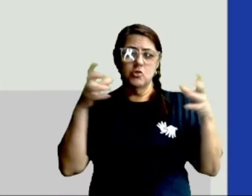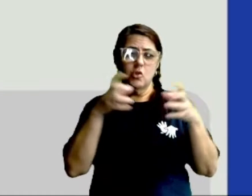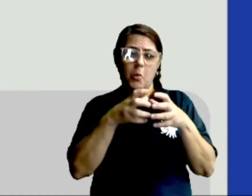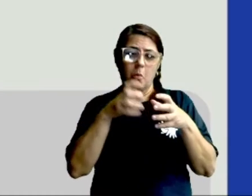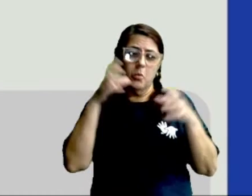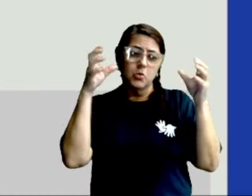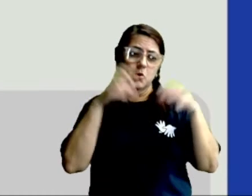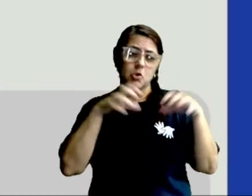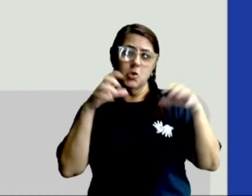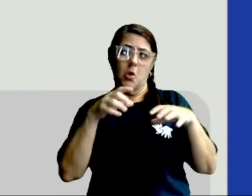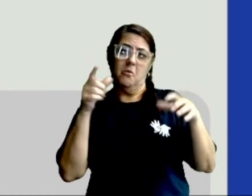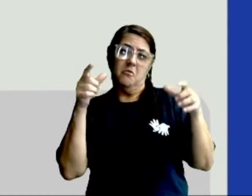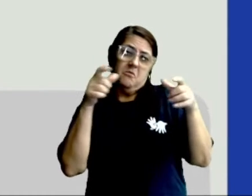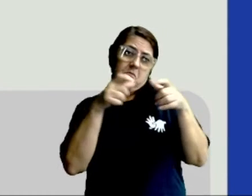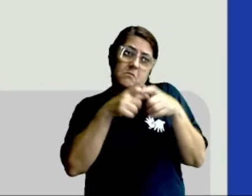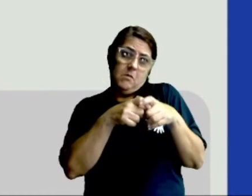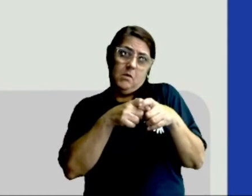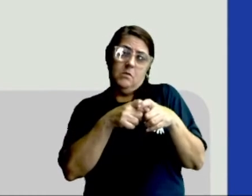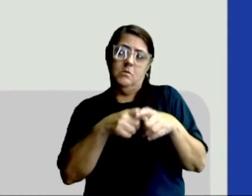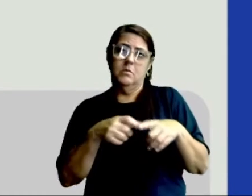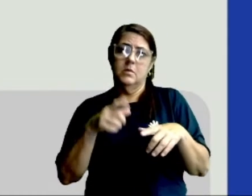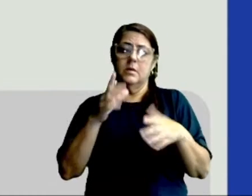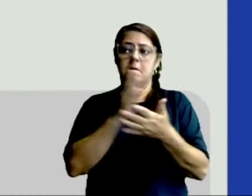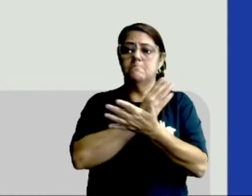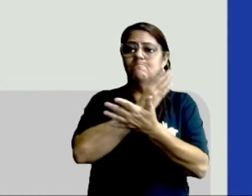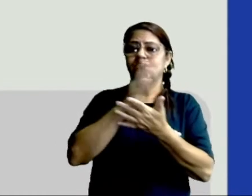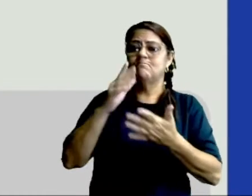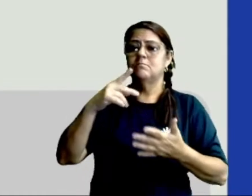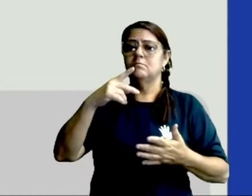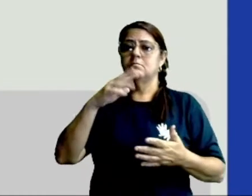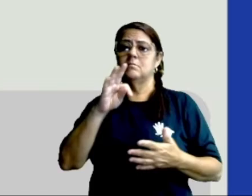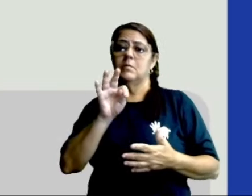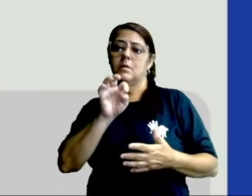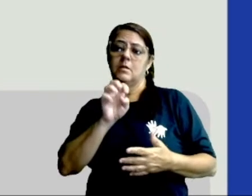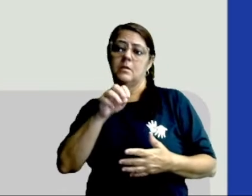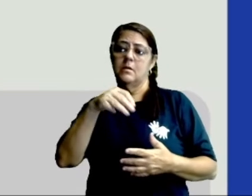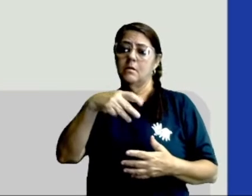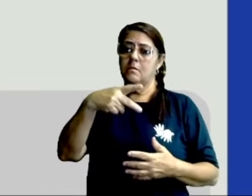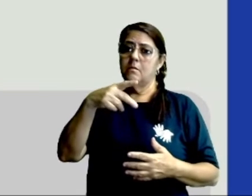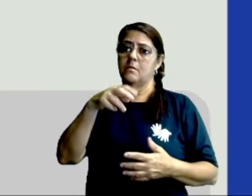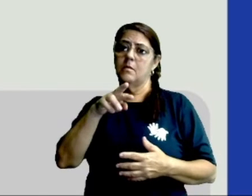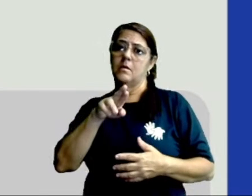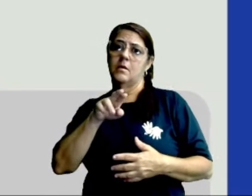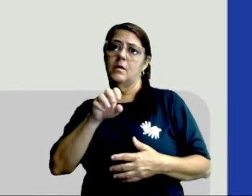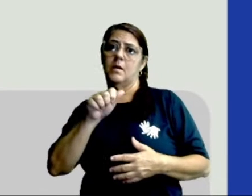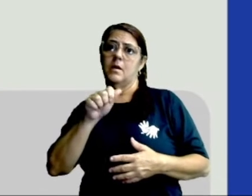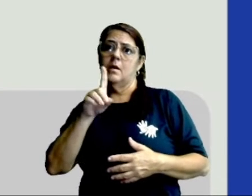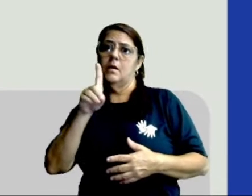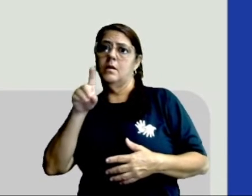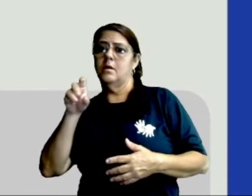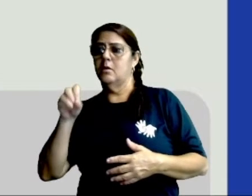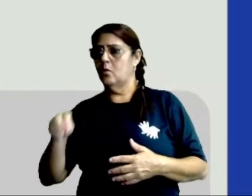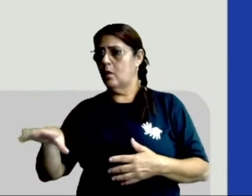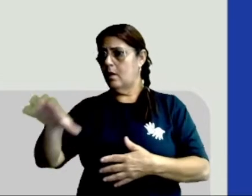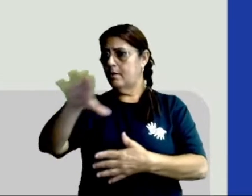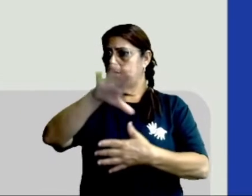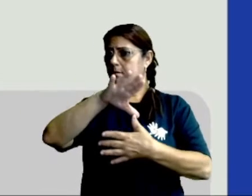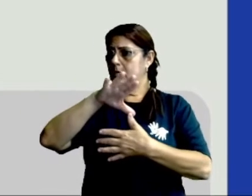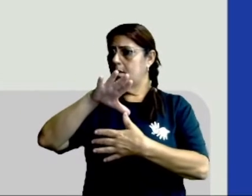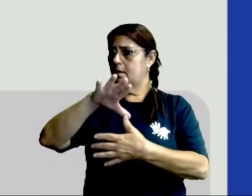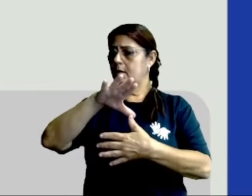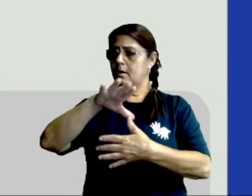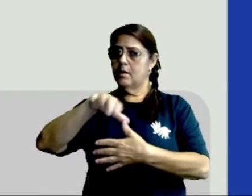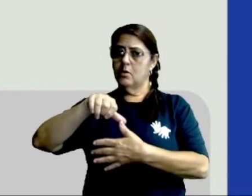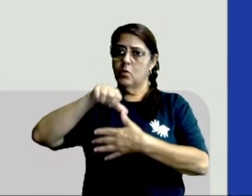chuvas. Você vai ter, quando vê o clima temperado, que é muito presente ali aquele verde claro, ali na região, na América do Norte. O